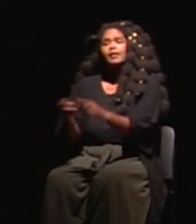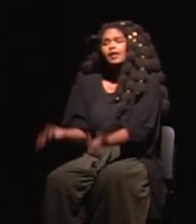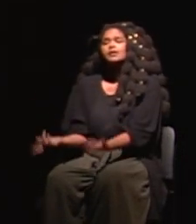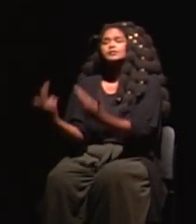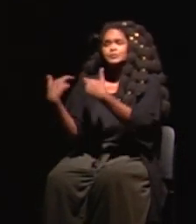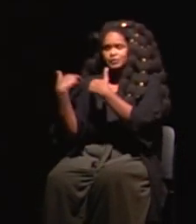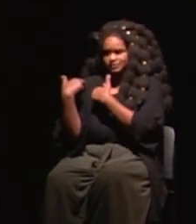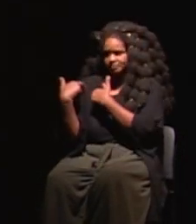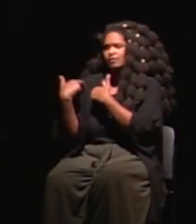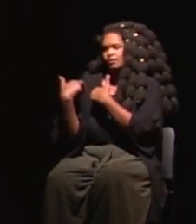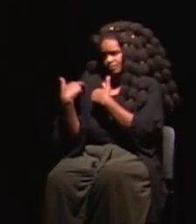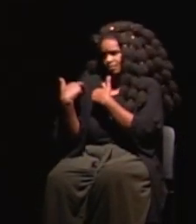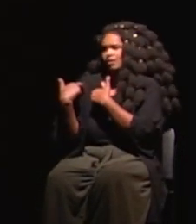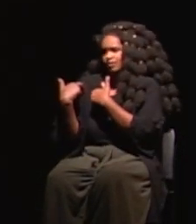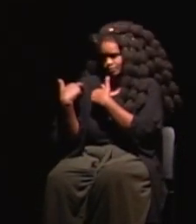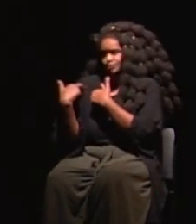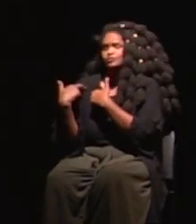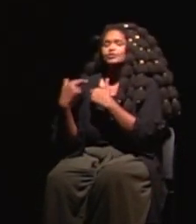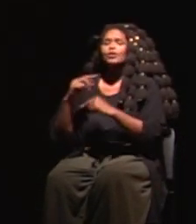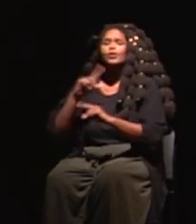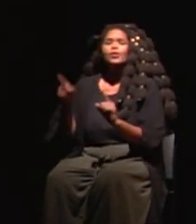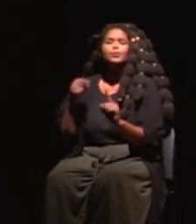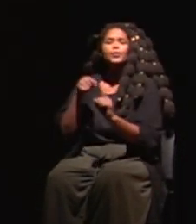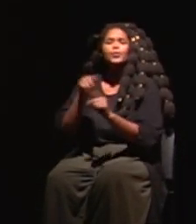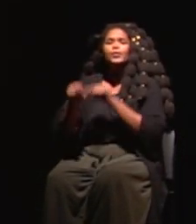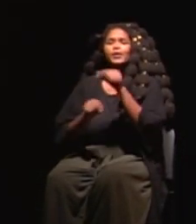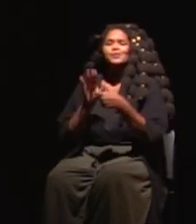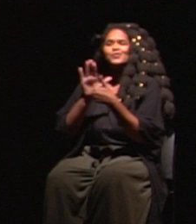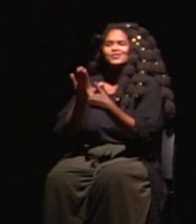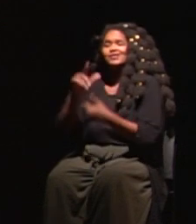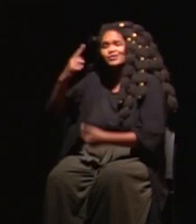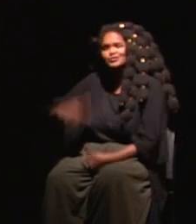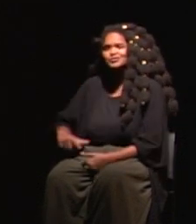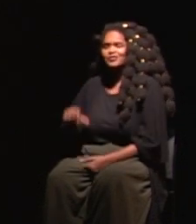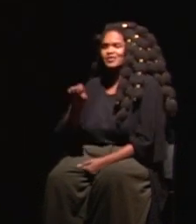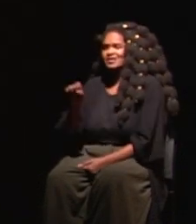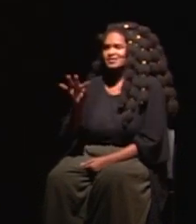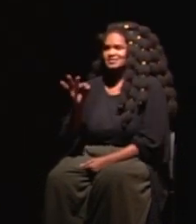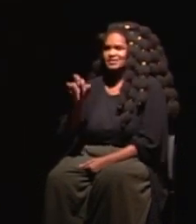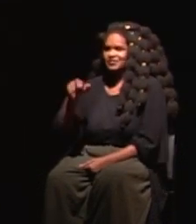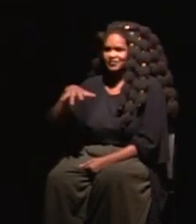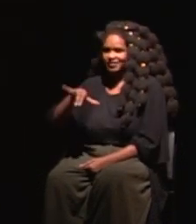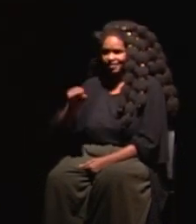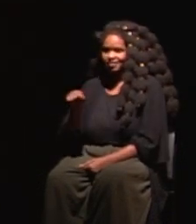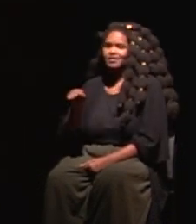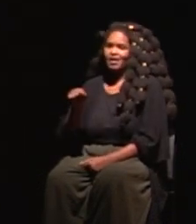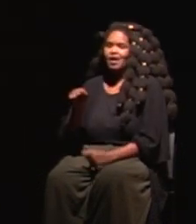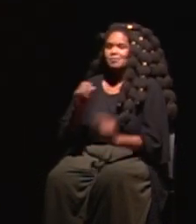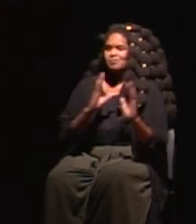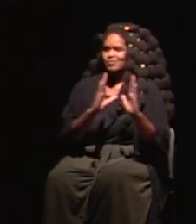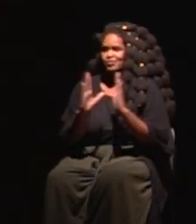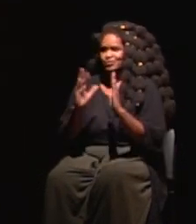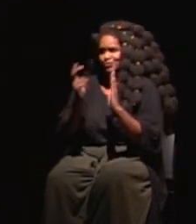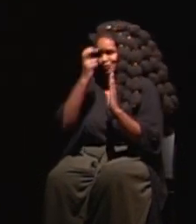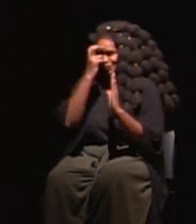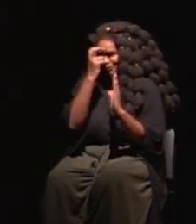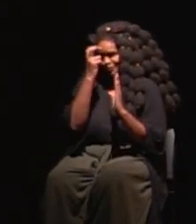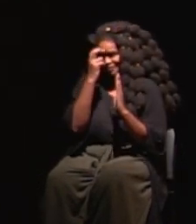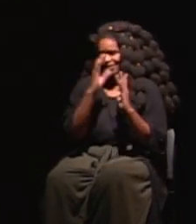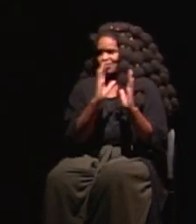responsabilidade dada também de trazer novamente Stefania Abril ao circuito cultural.